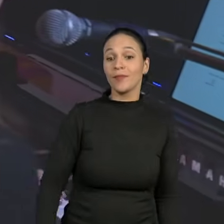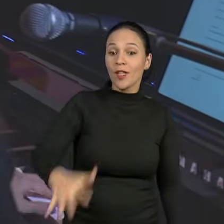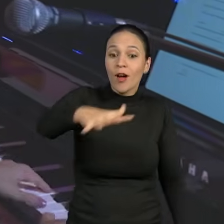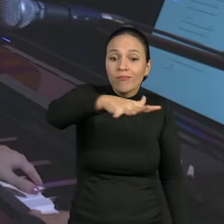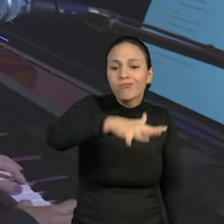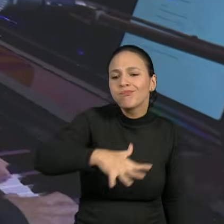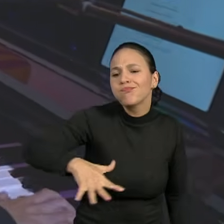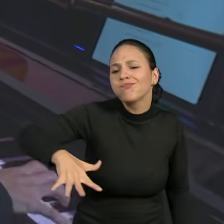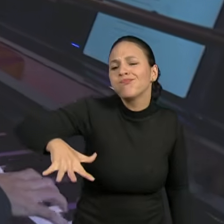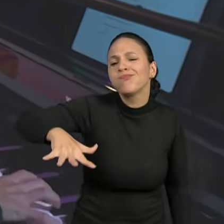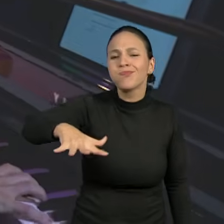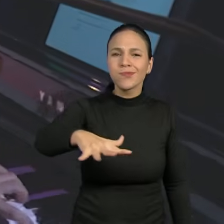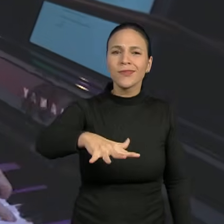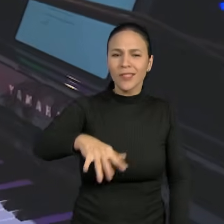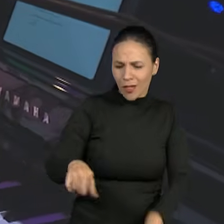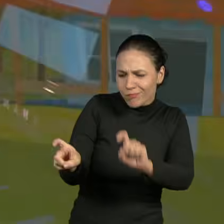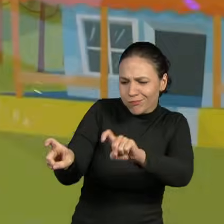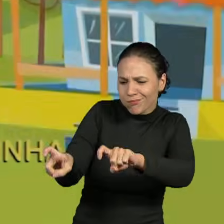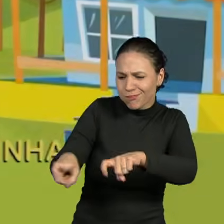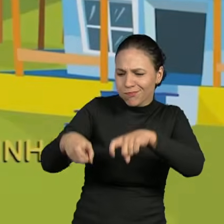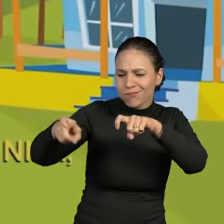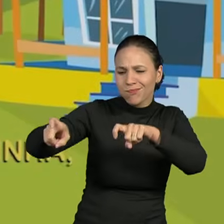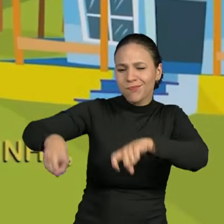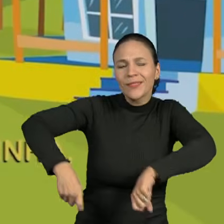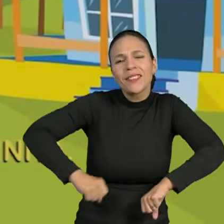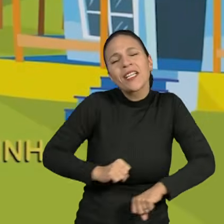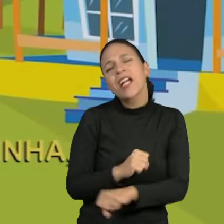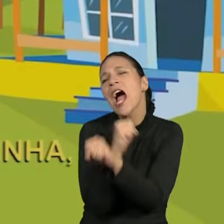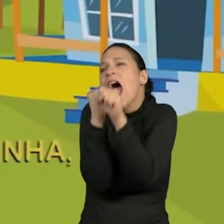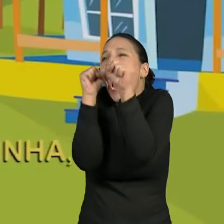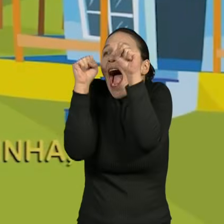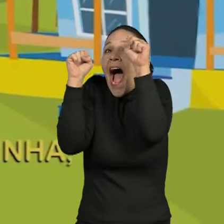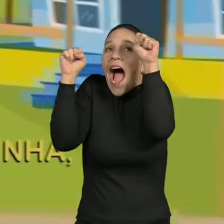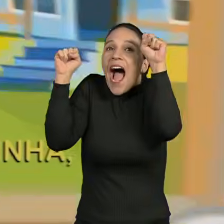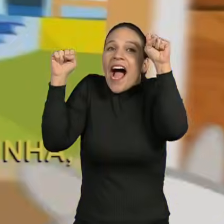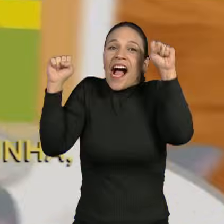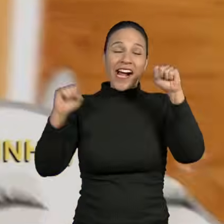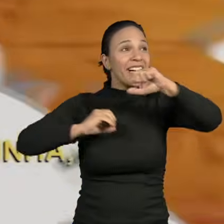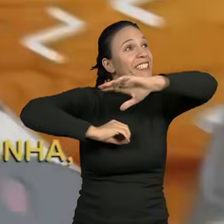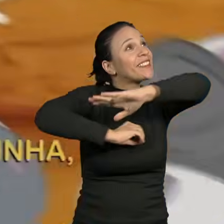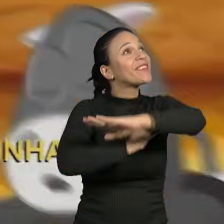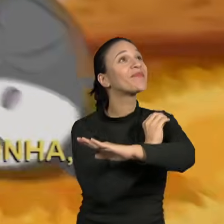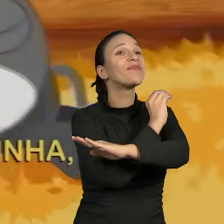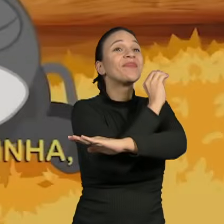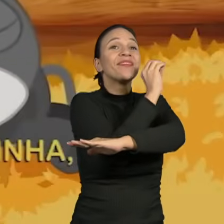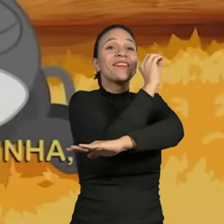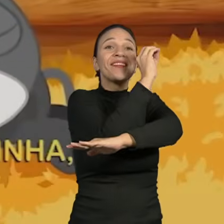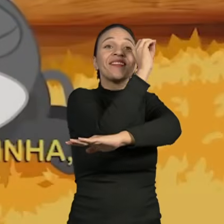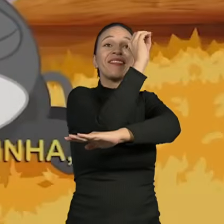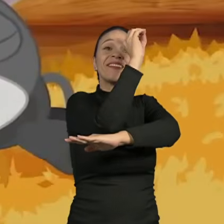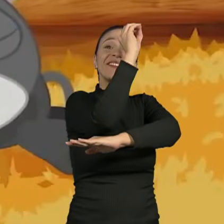Bom dia, o sol já nasceu lá na fazendinha.